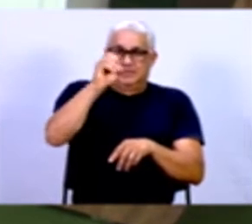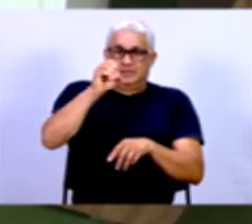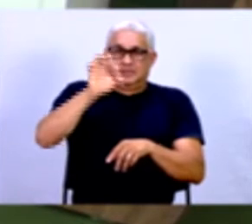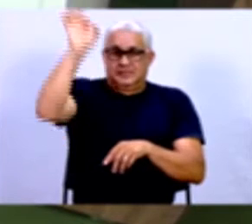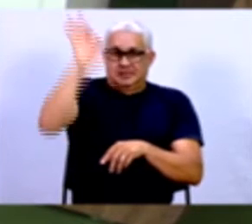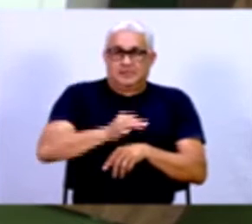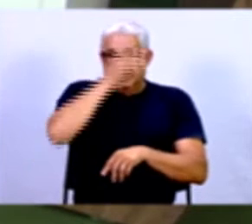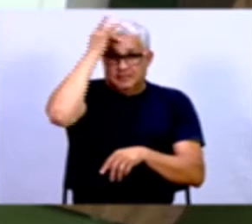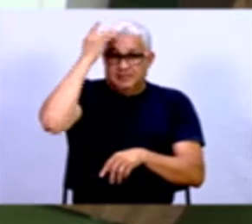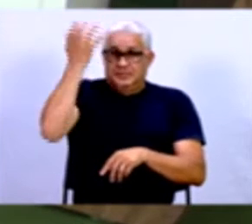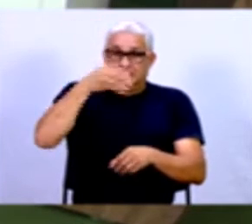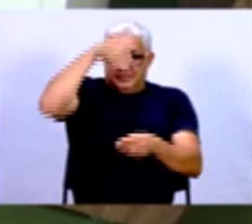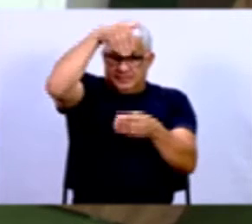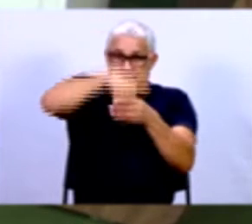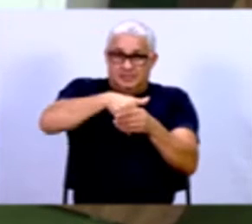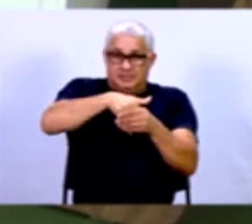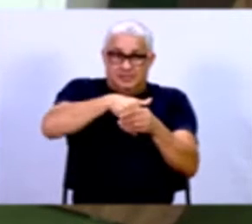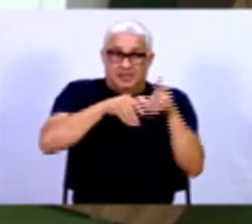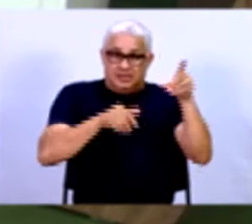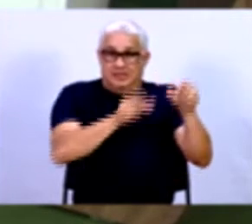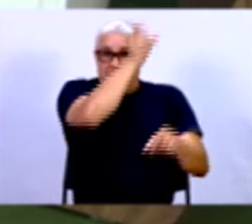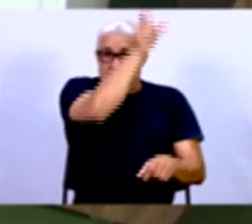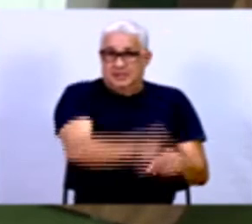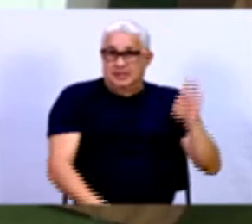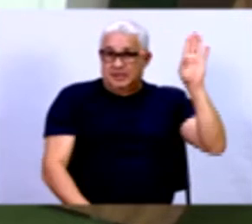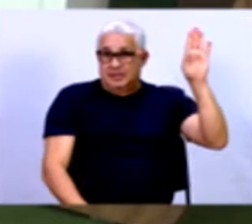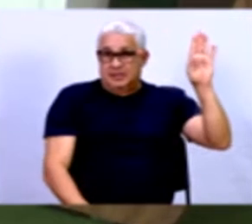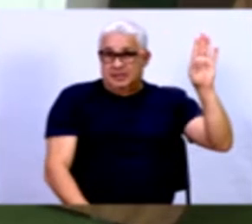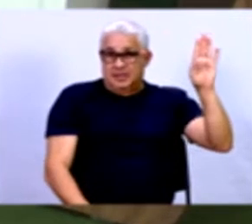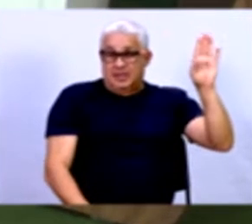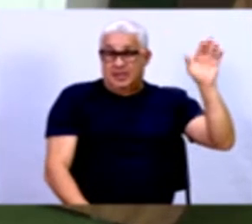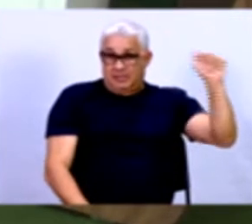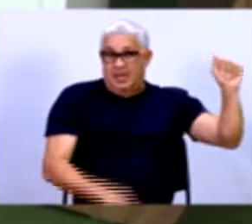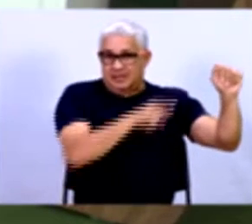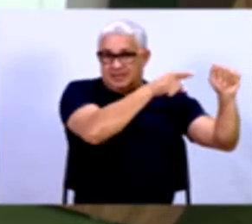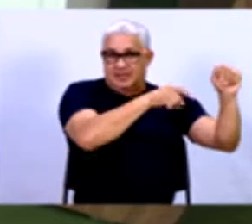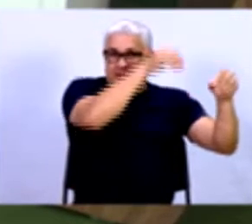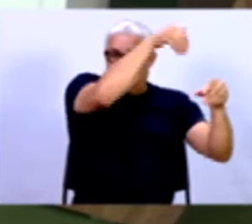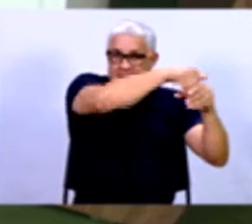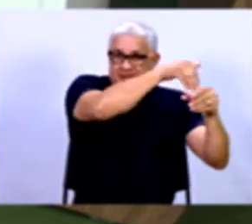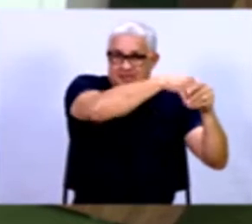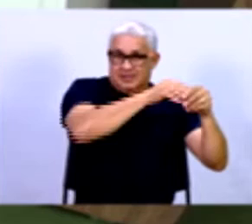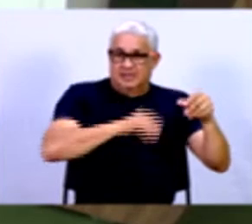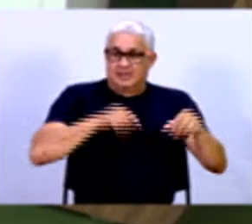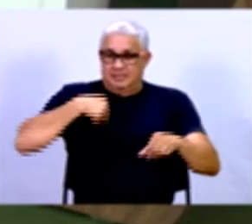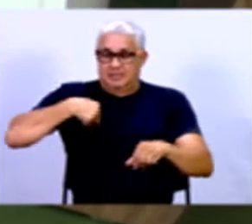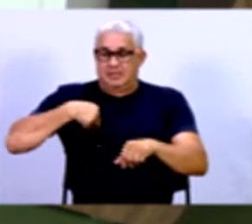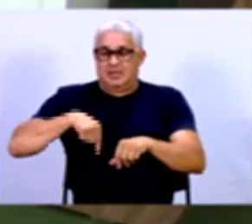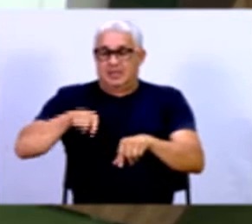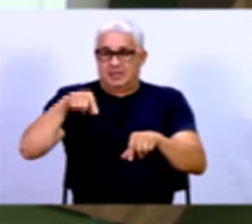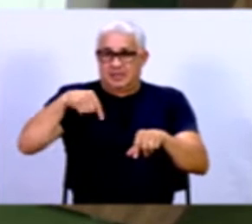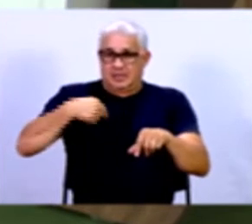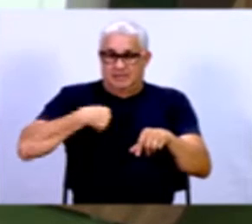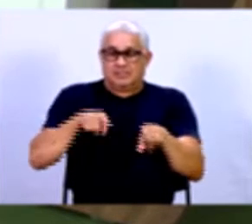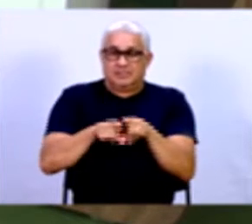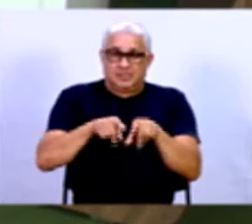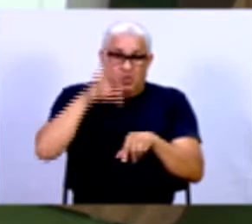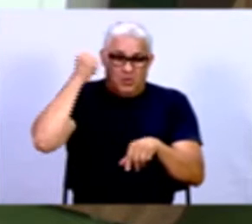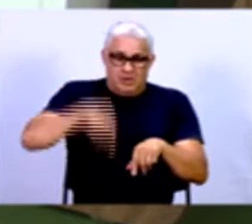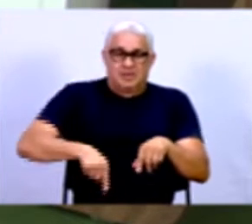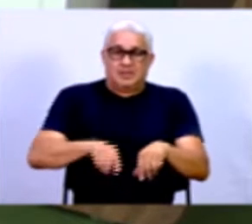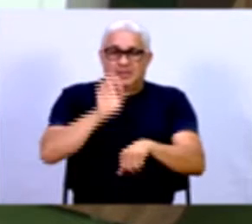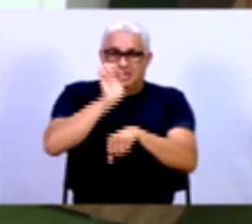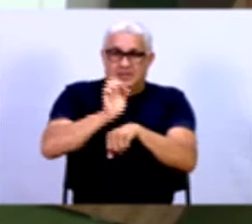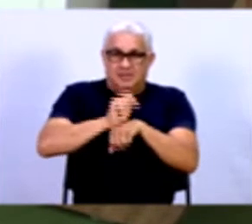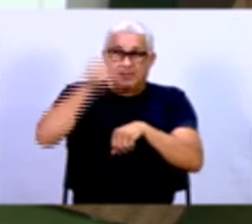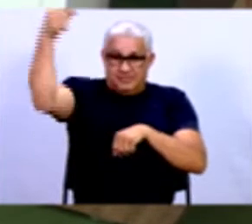pessoas que iriam votar no candidato A. Aqui no estado, eu ouço, pelo menos, né, eu não sou daqui, mas eu ouço muito se falar assim, aqui às vezes vem aqui na capital, faz a